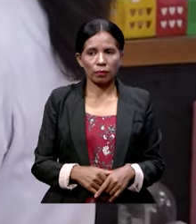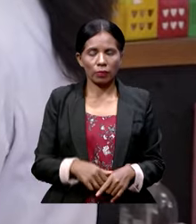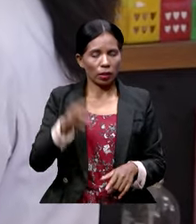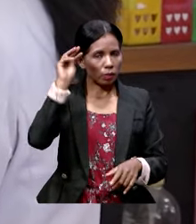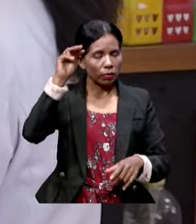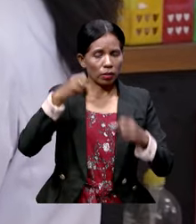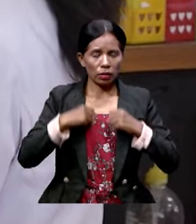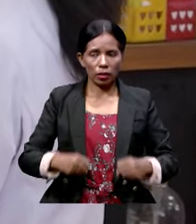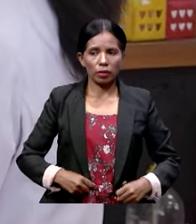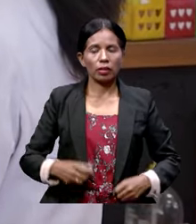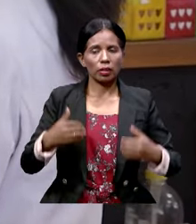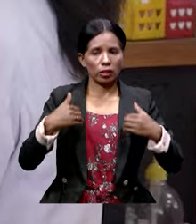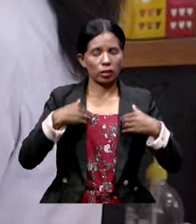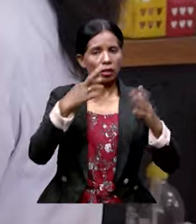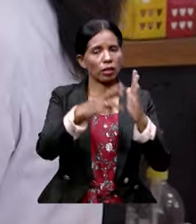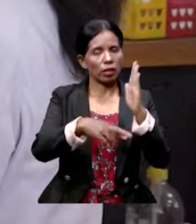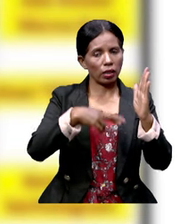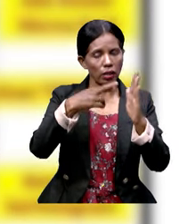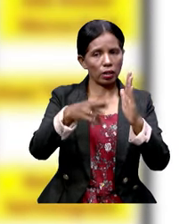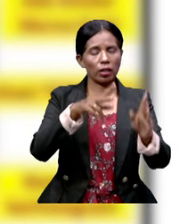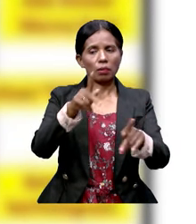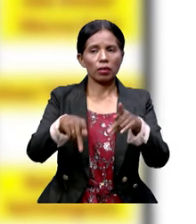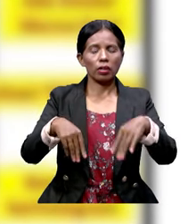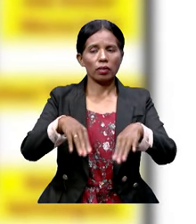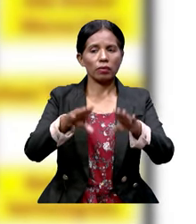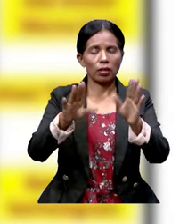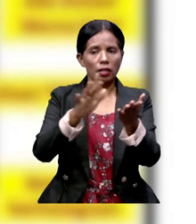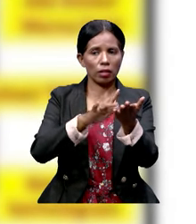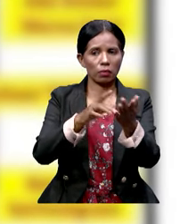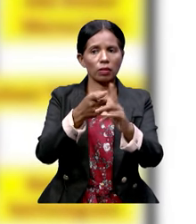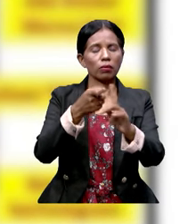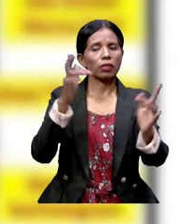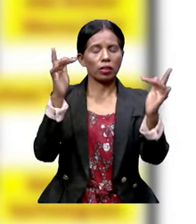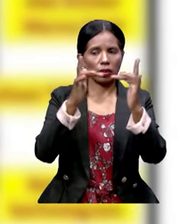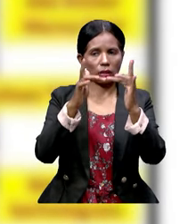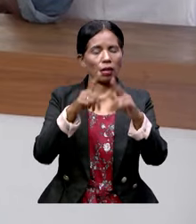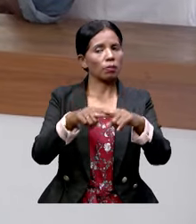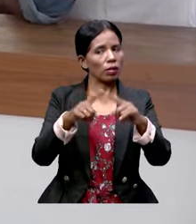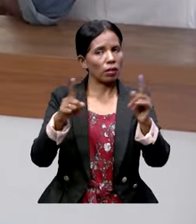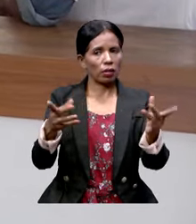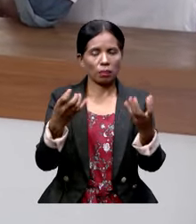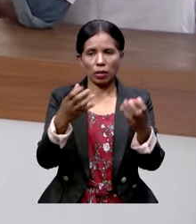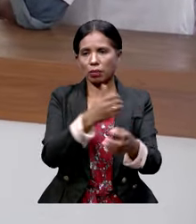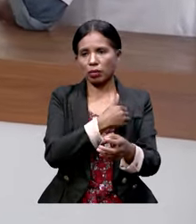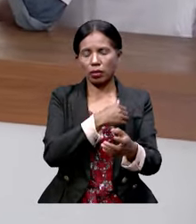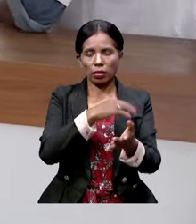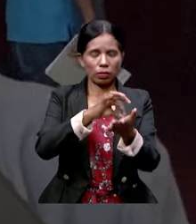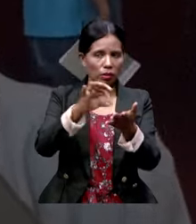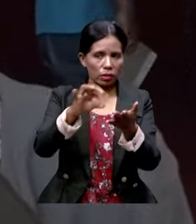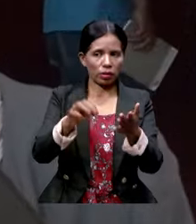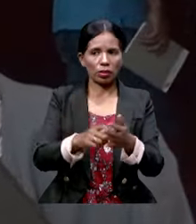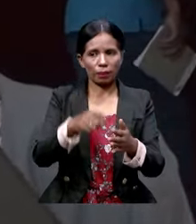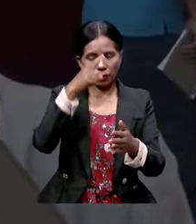Ministério Saúde ia ona regra so di regula emacirana be fang ai moro clihusi online mai be barak maksida registro.